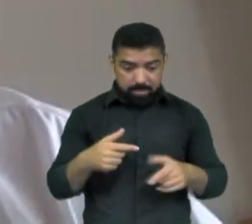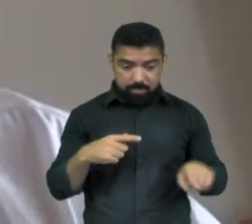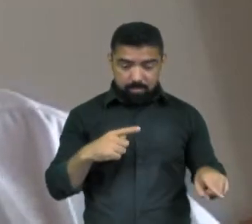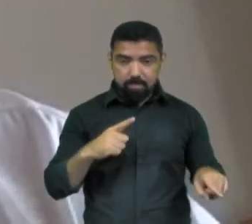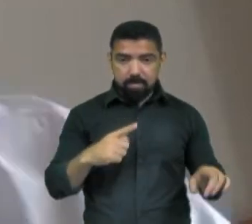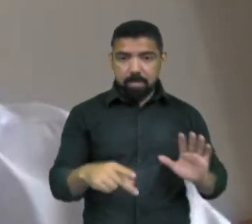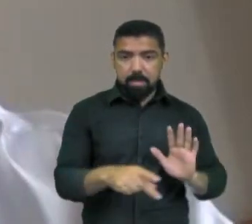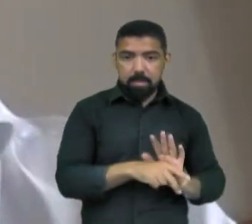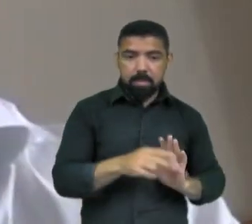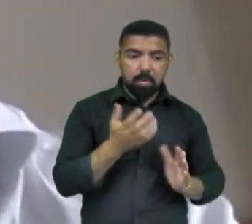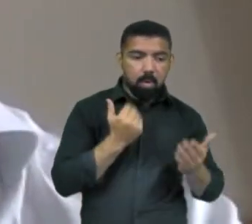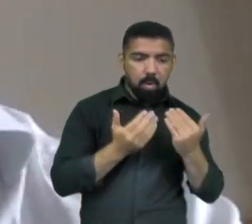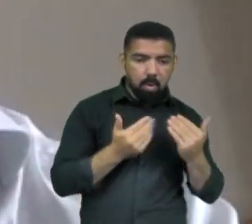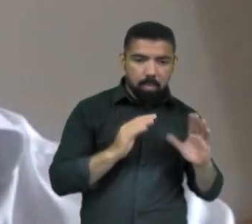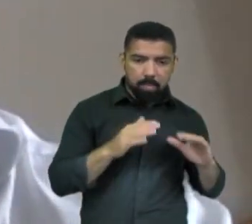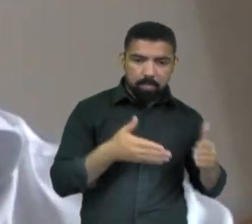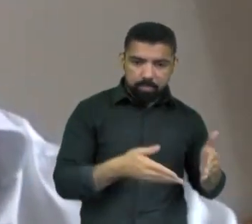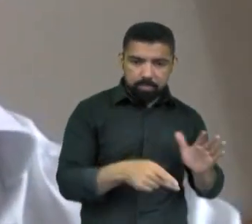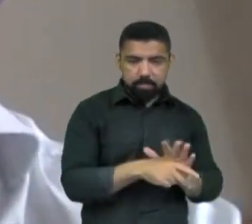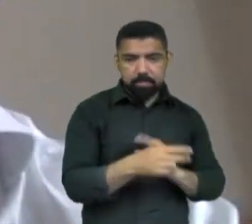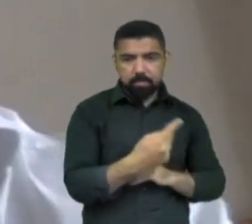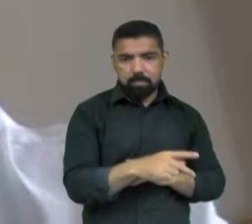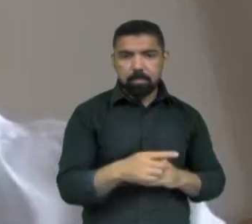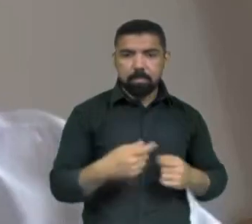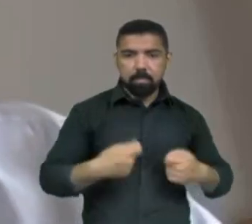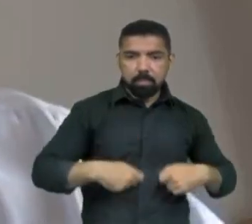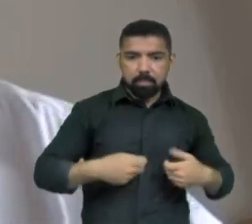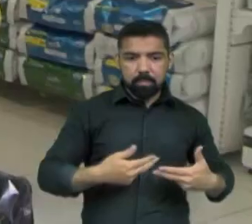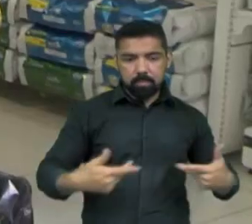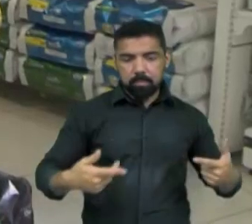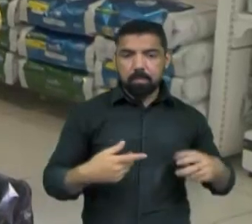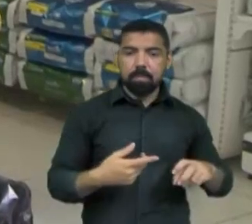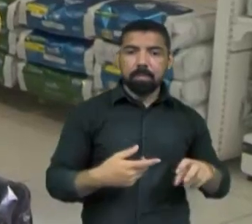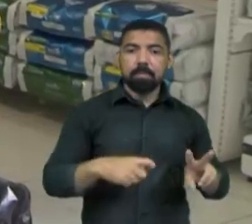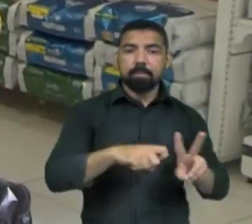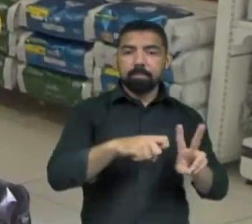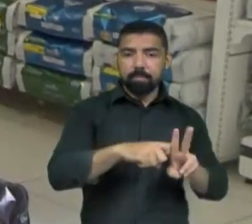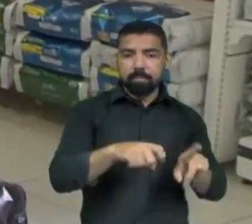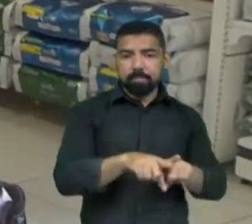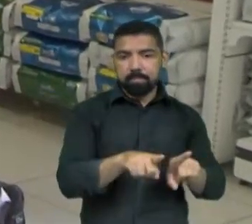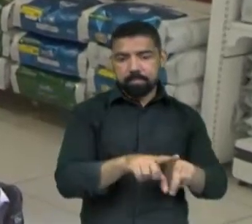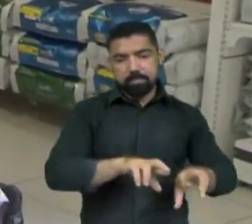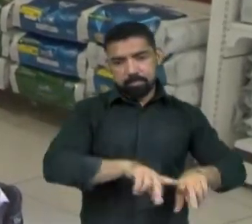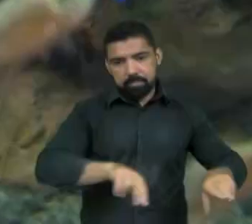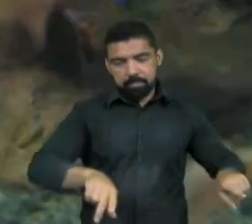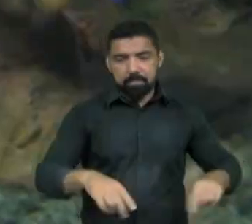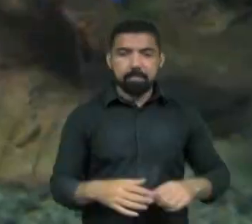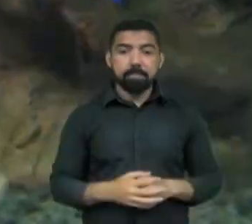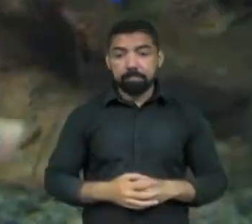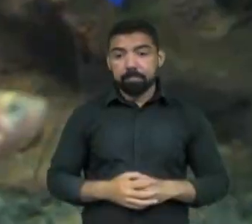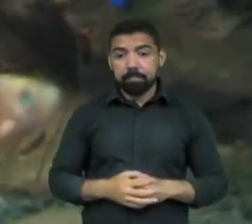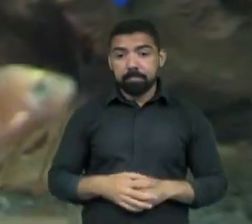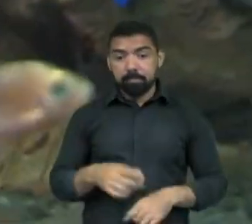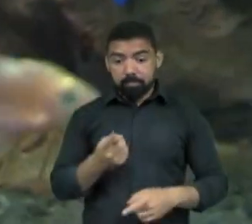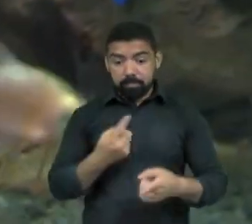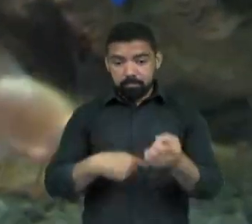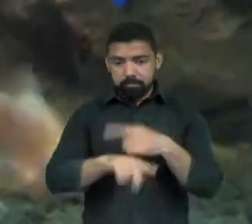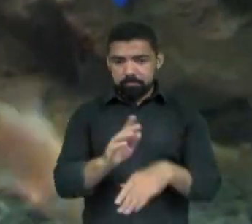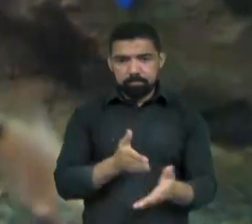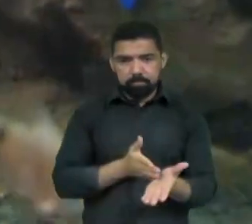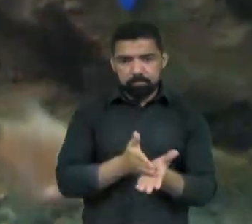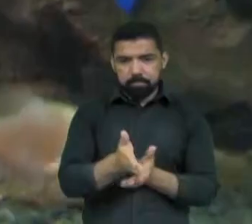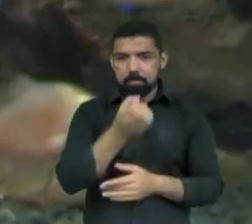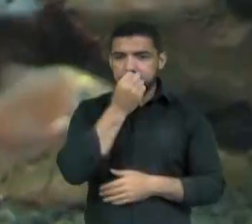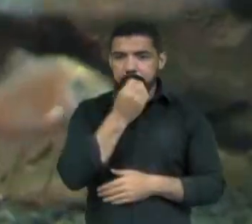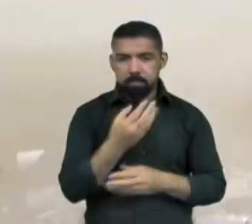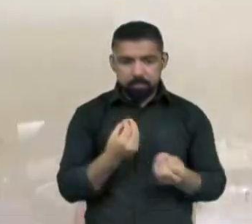têm alimentação específica, têm a necessidade do veterinário, têm que tomar banho. A inovação frequente no ramo traz segurança para o futuro